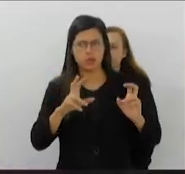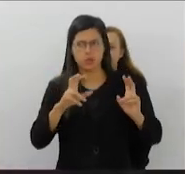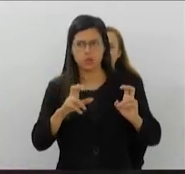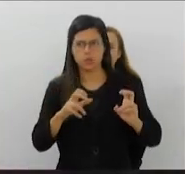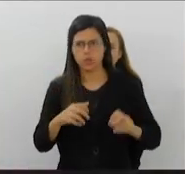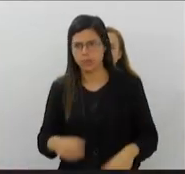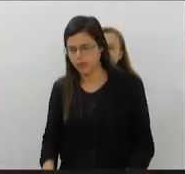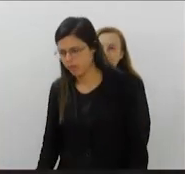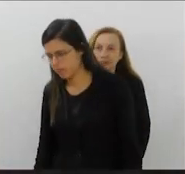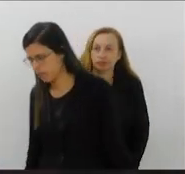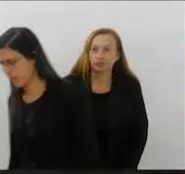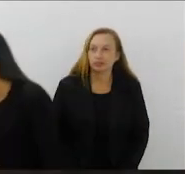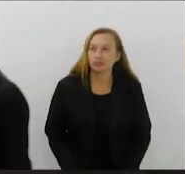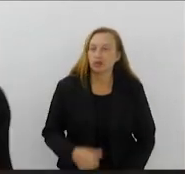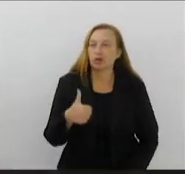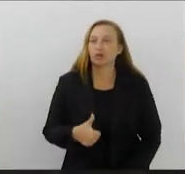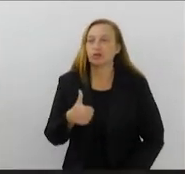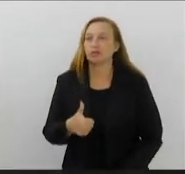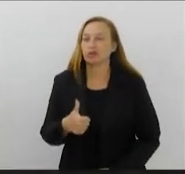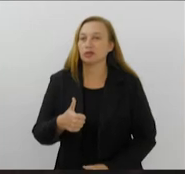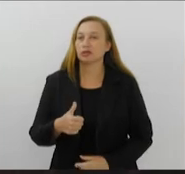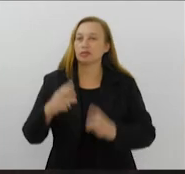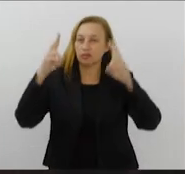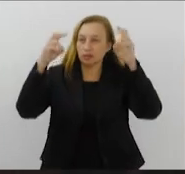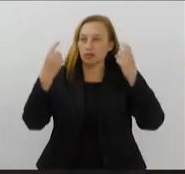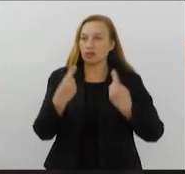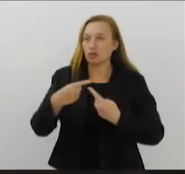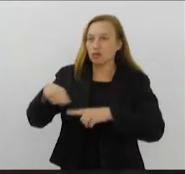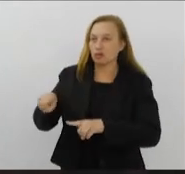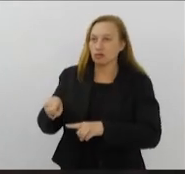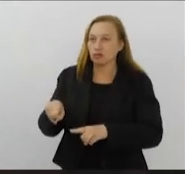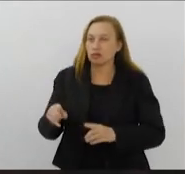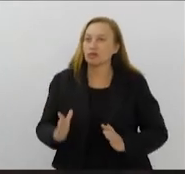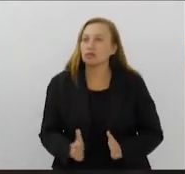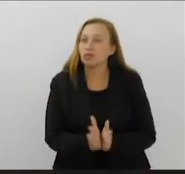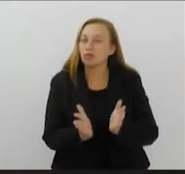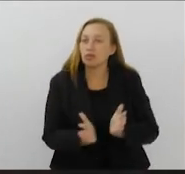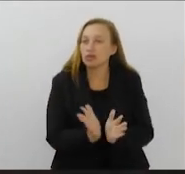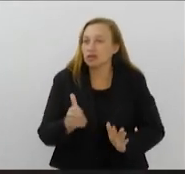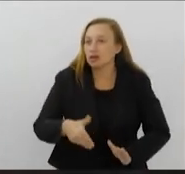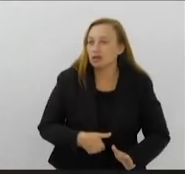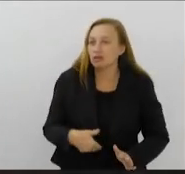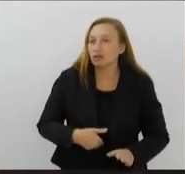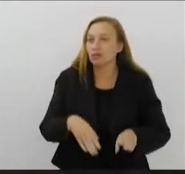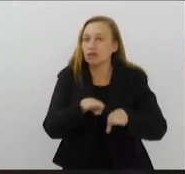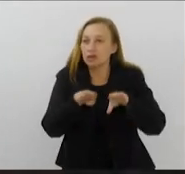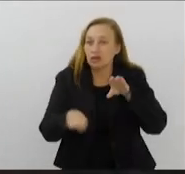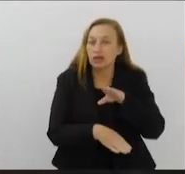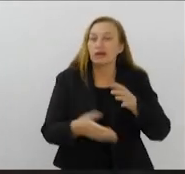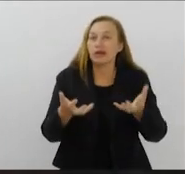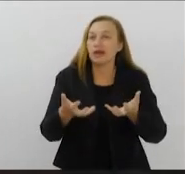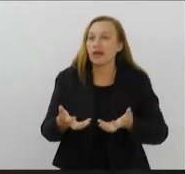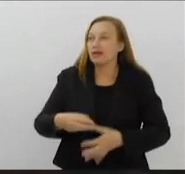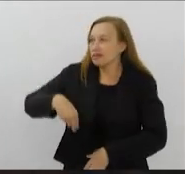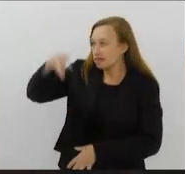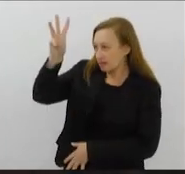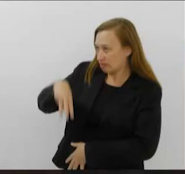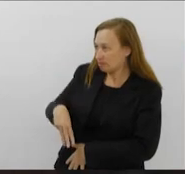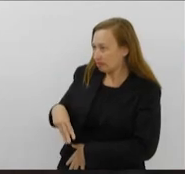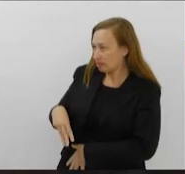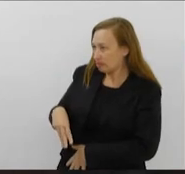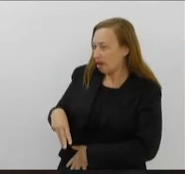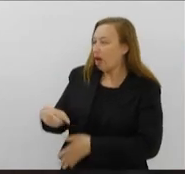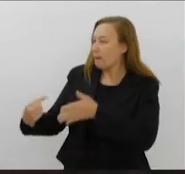primeiro tema, que é combate à fome, pobreza e desigualdade. Quem quiser perguntar, quem quiser